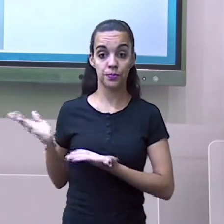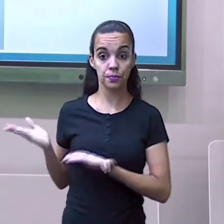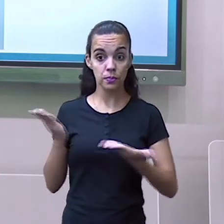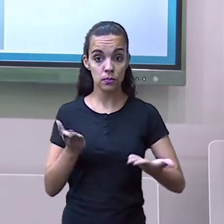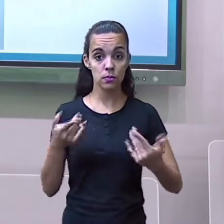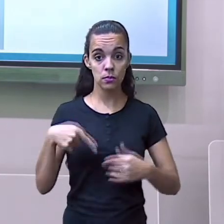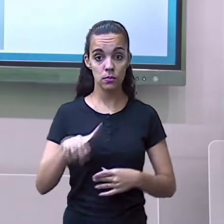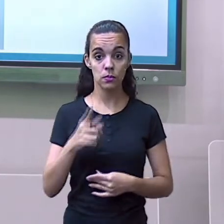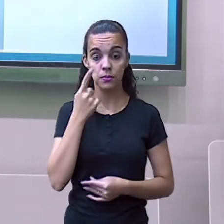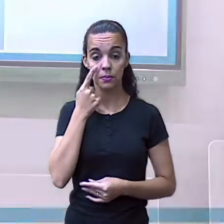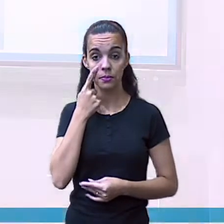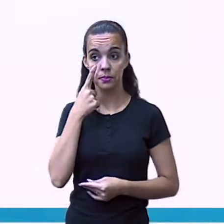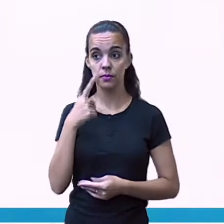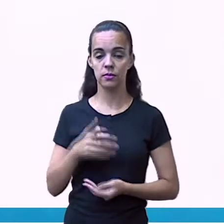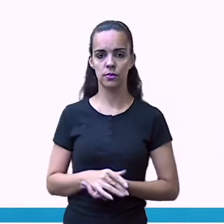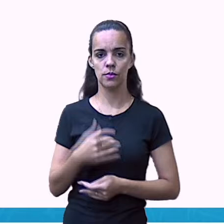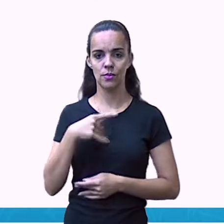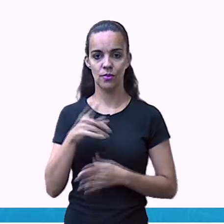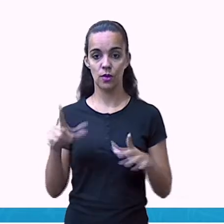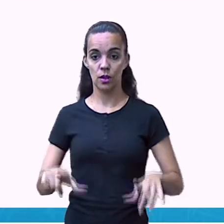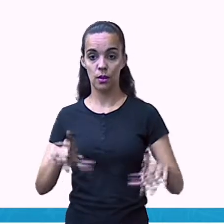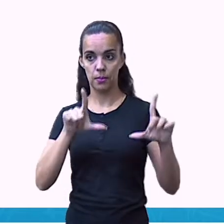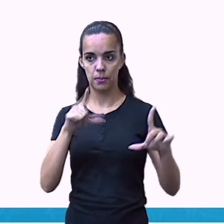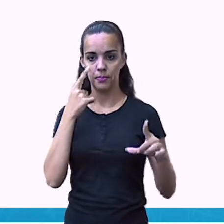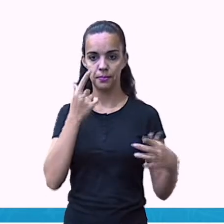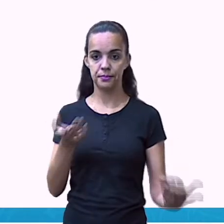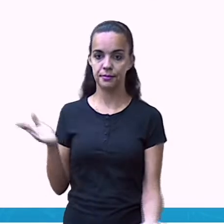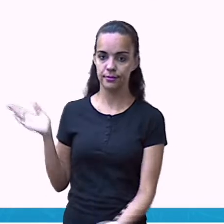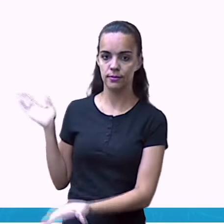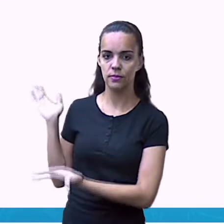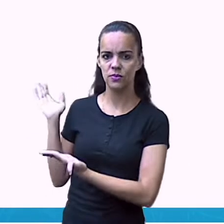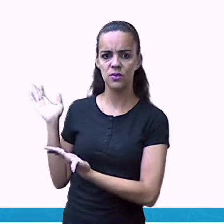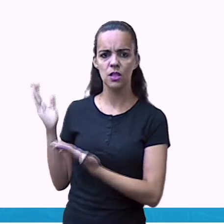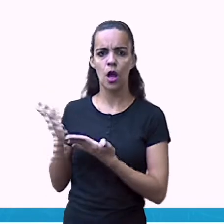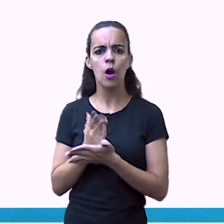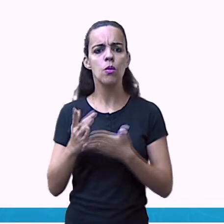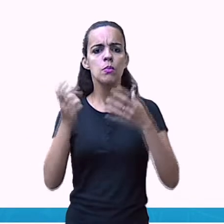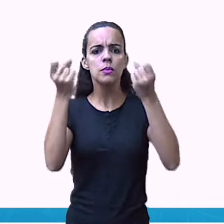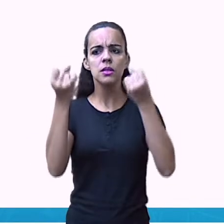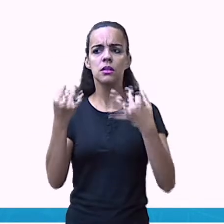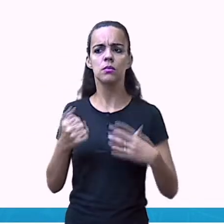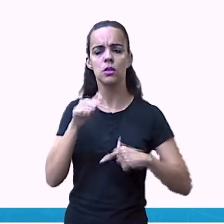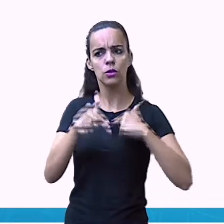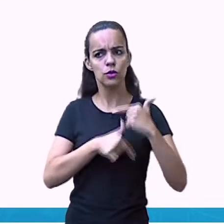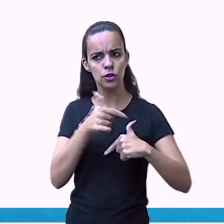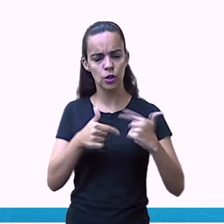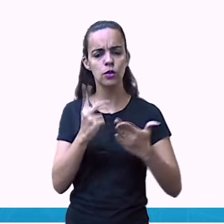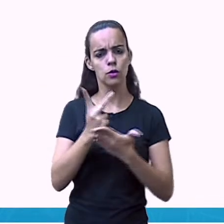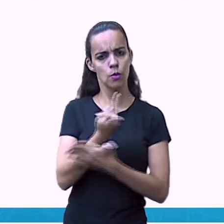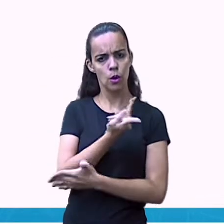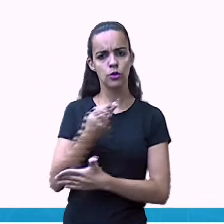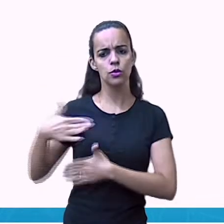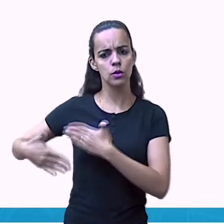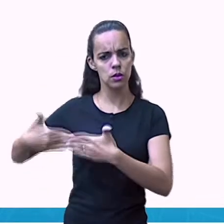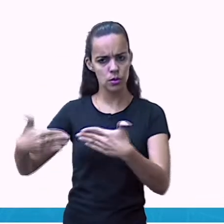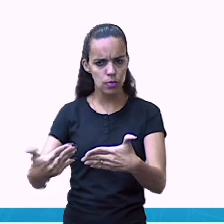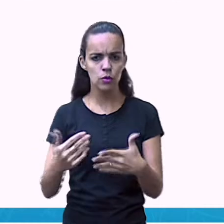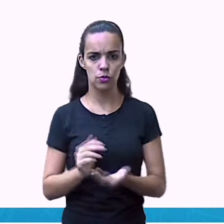para vocês 8 práticas abusivas que podem acontecer no nosso dia